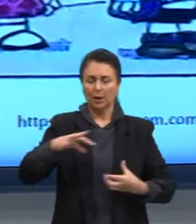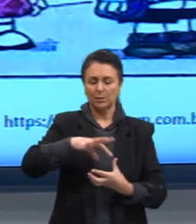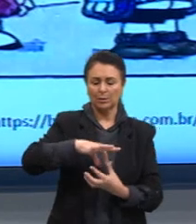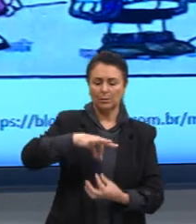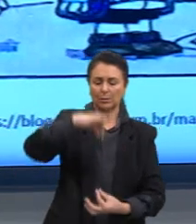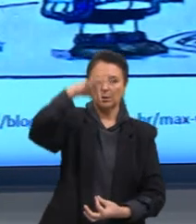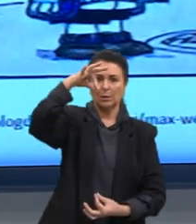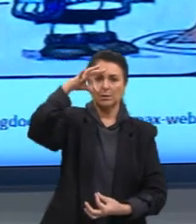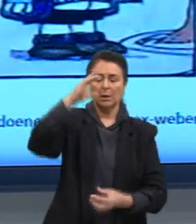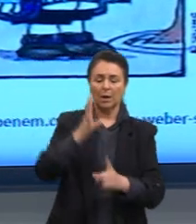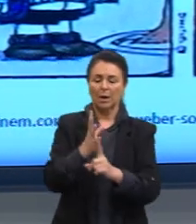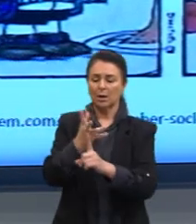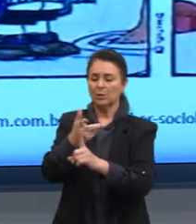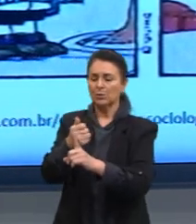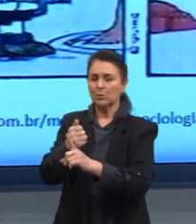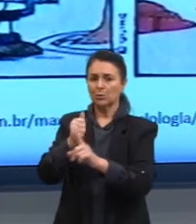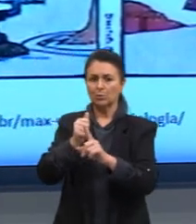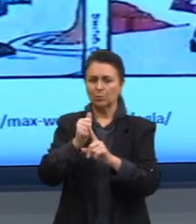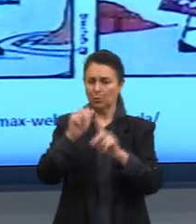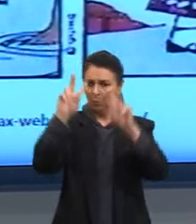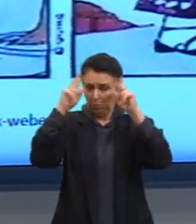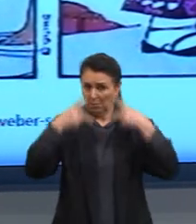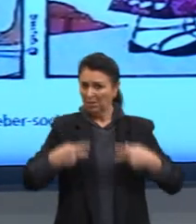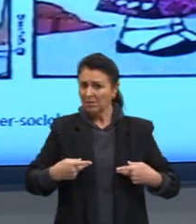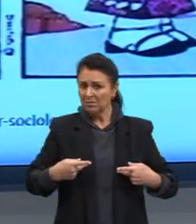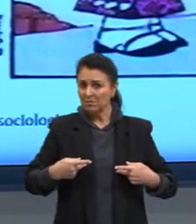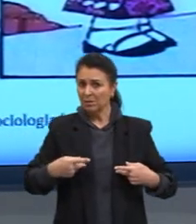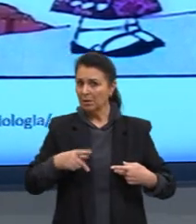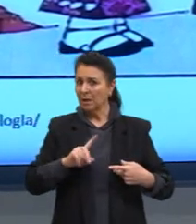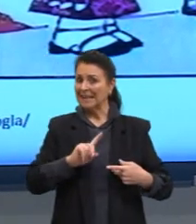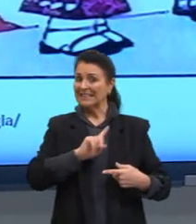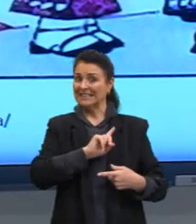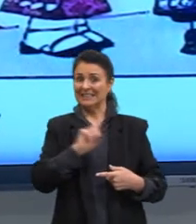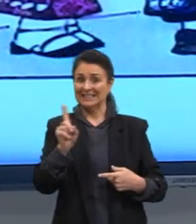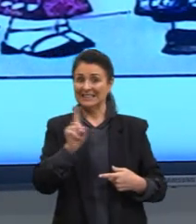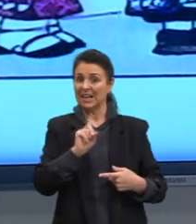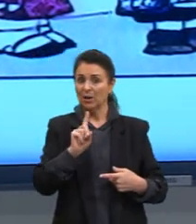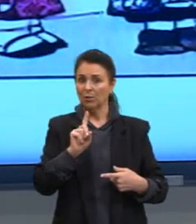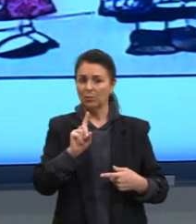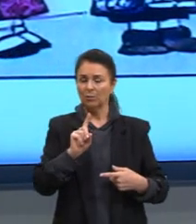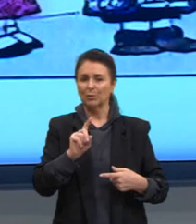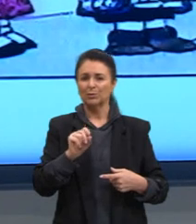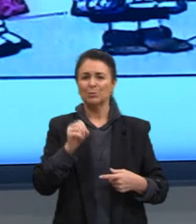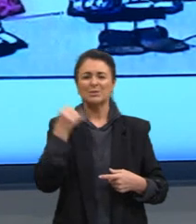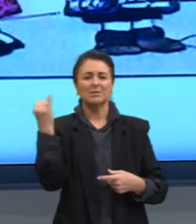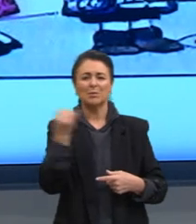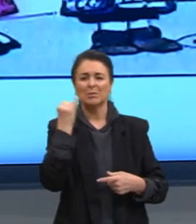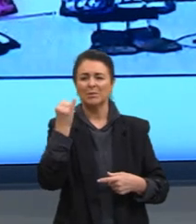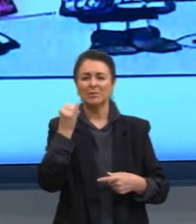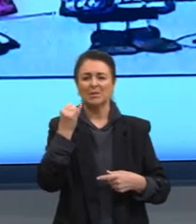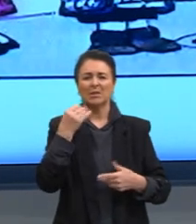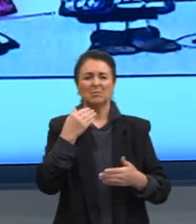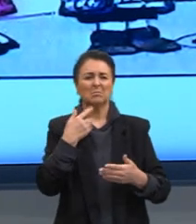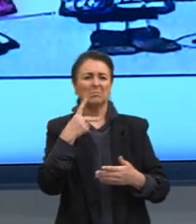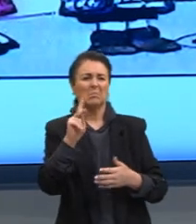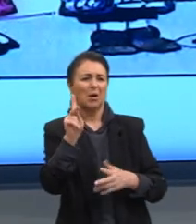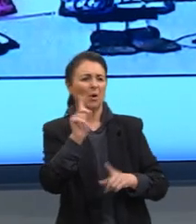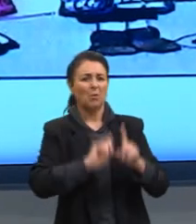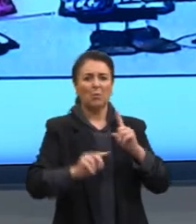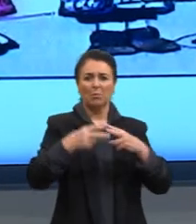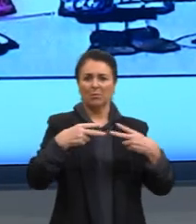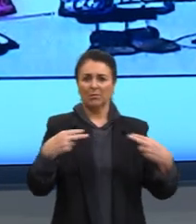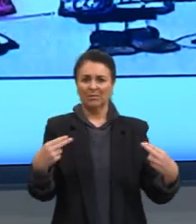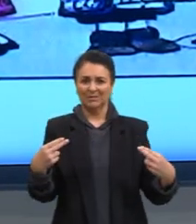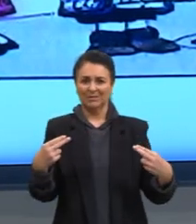artísticos humanos não dos que servem para alguma coisa aí ele está questionando